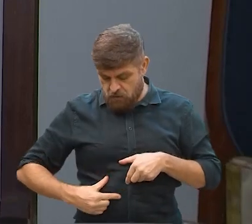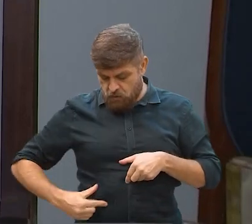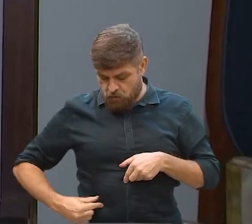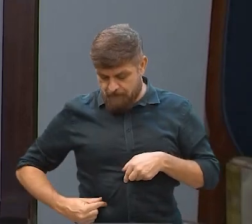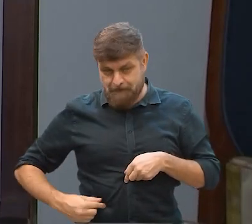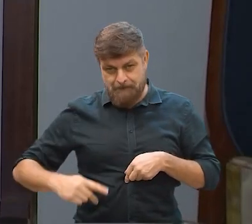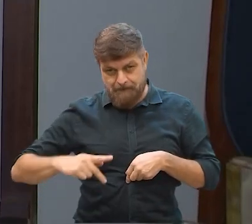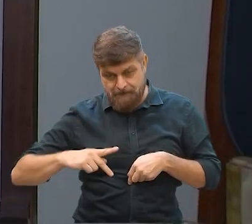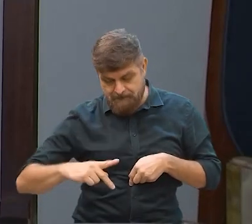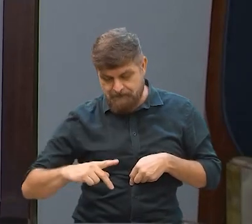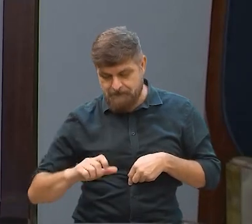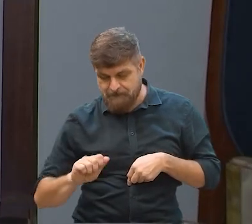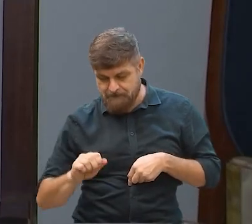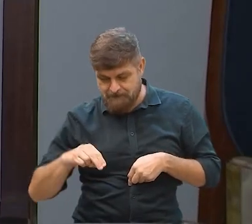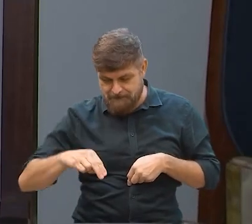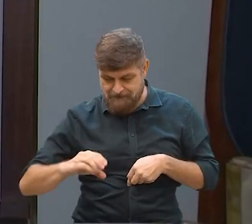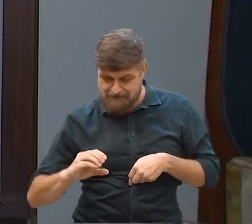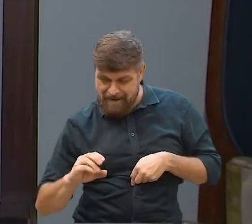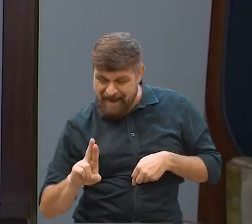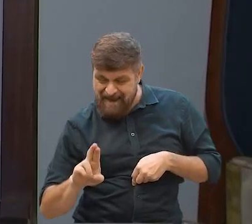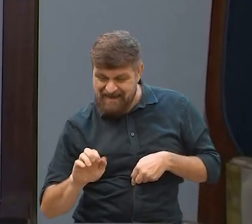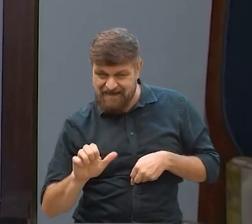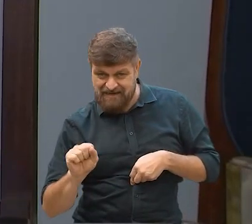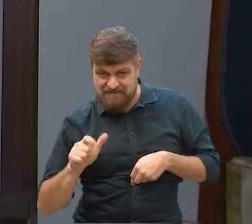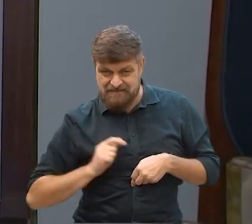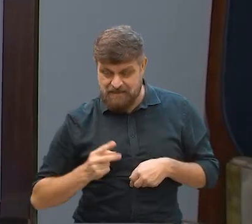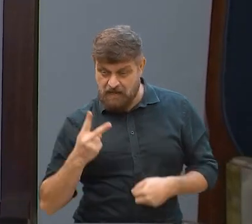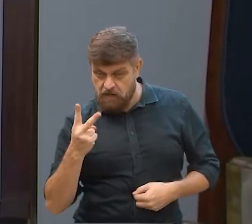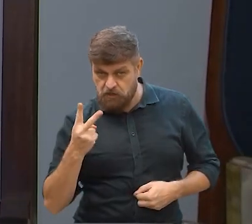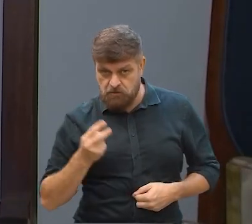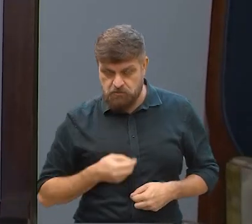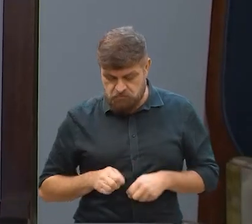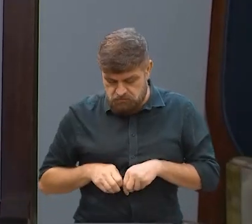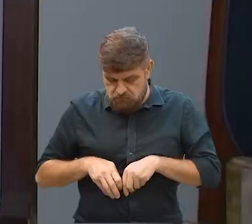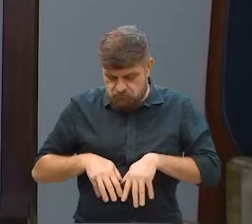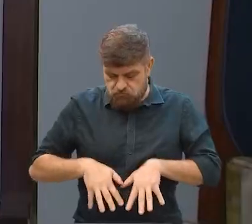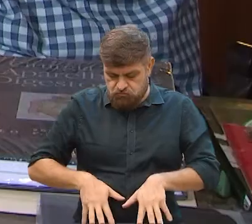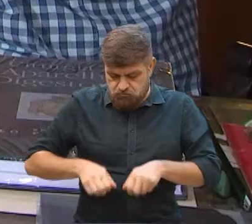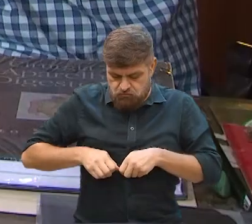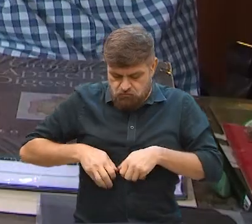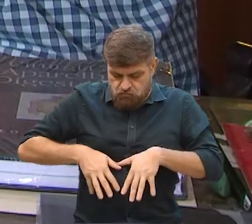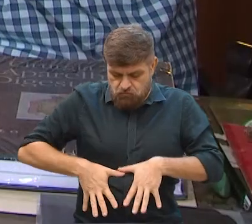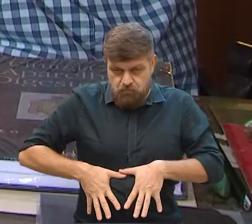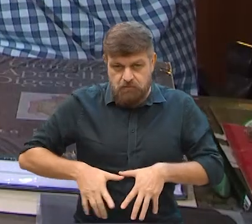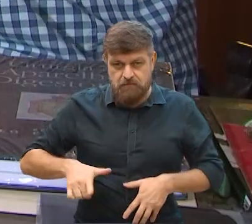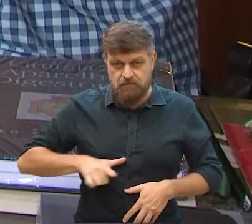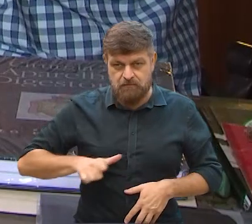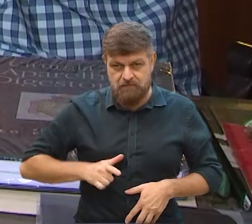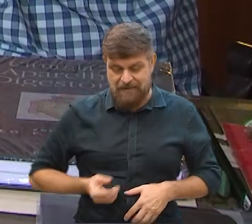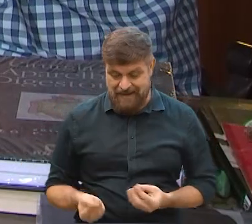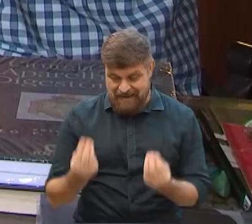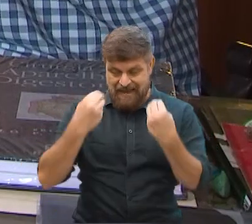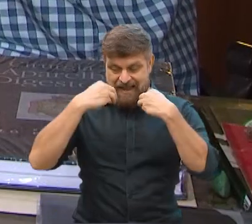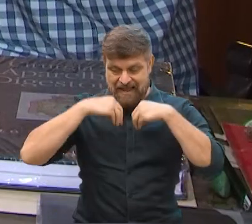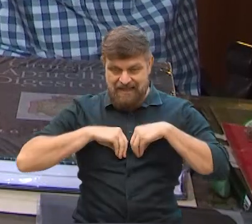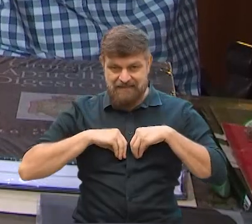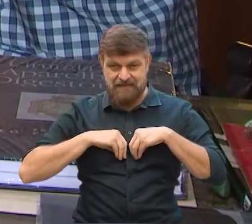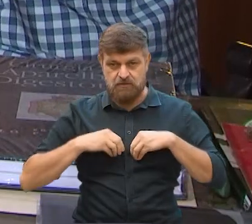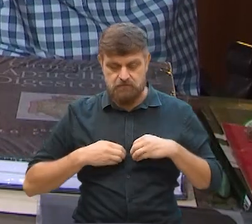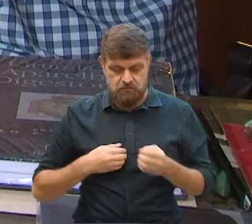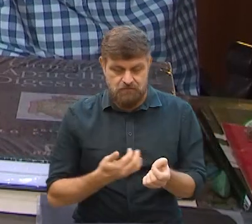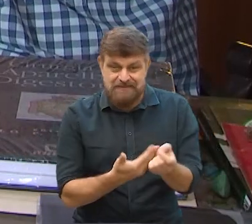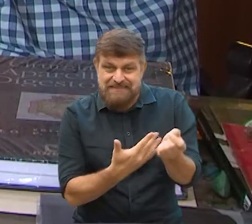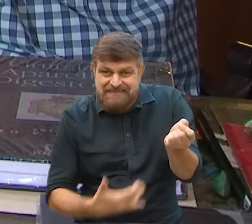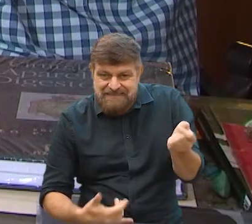O suco pancreático, o pâncreas tem duas secreções, fazendo aqui um parênteses. Uma é endócrina, porque ele vai para os